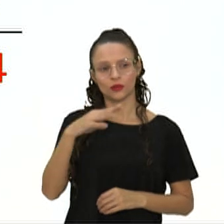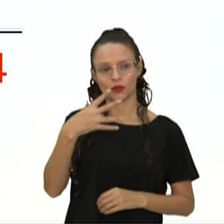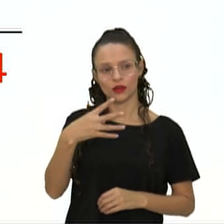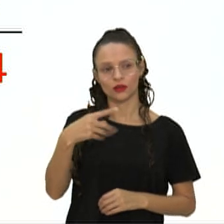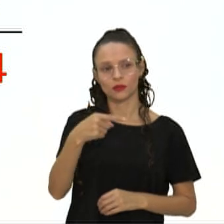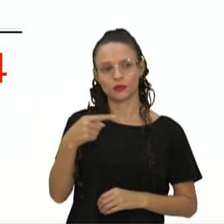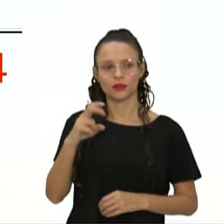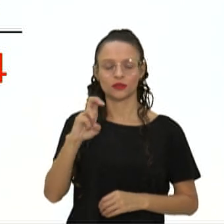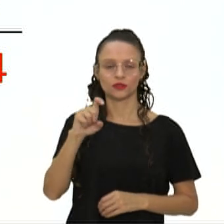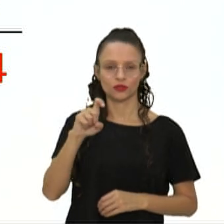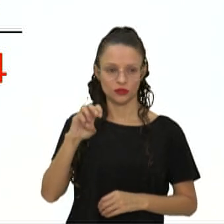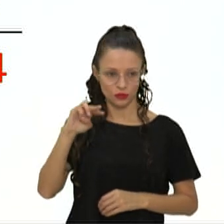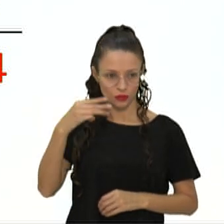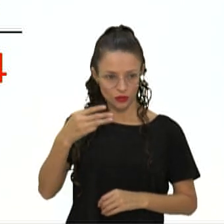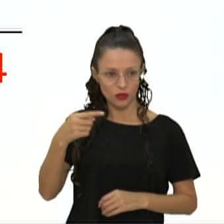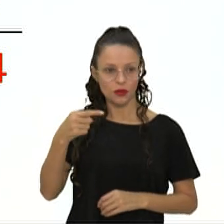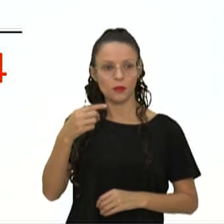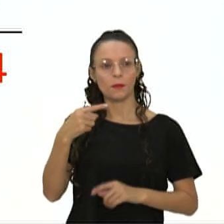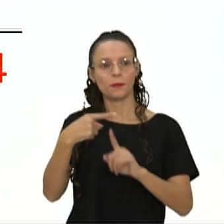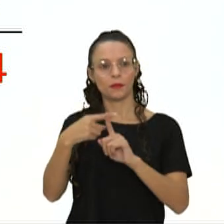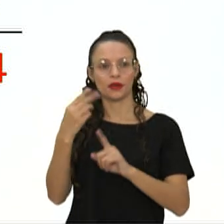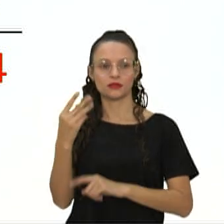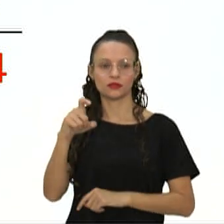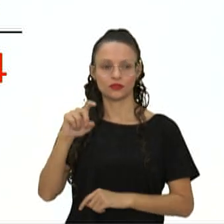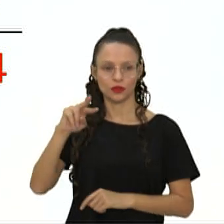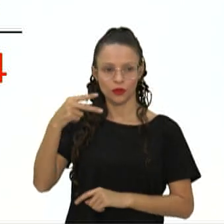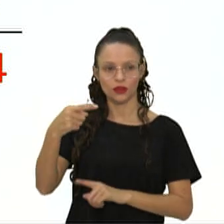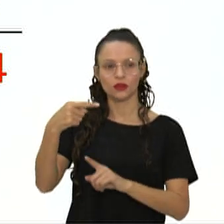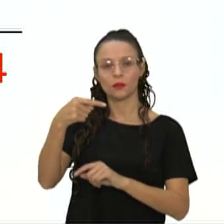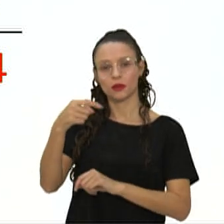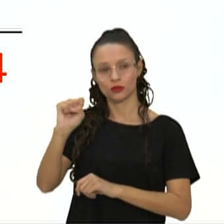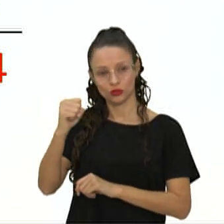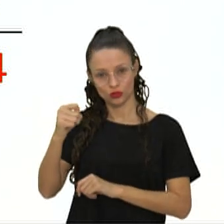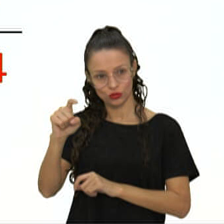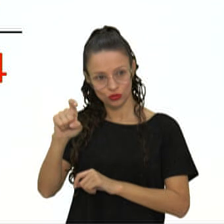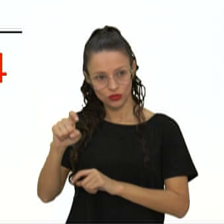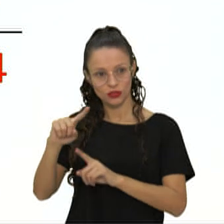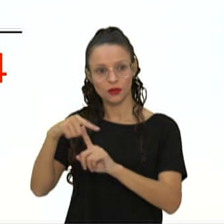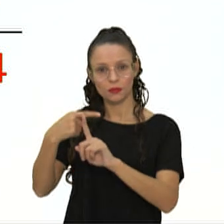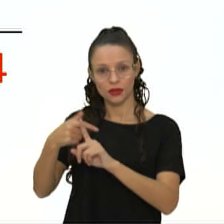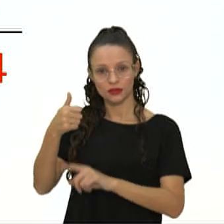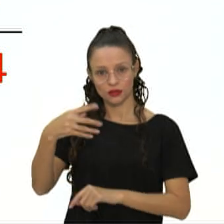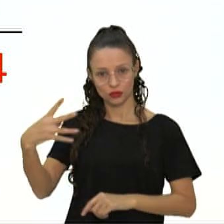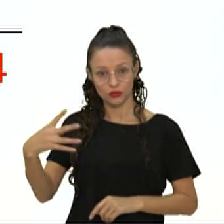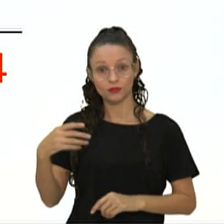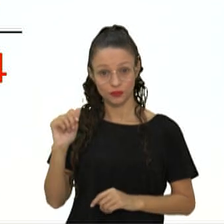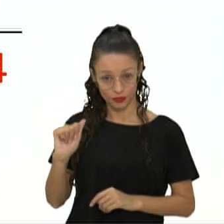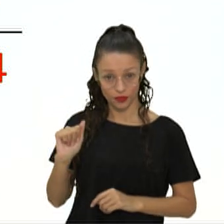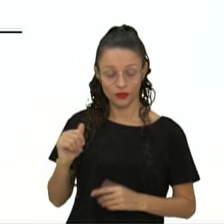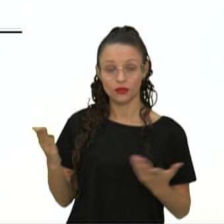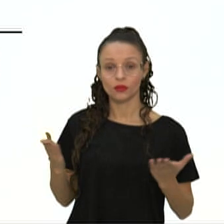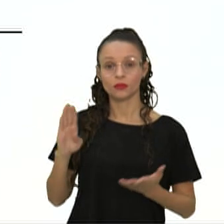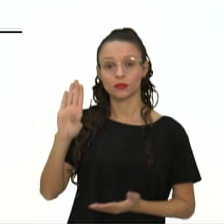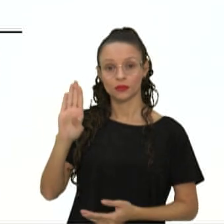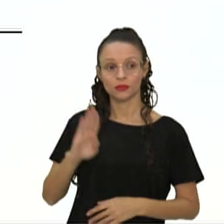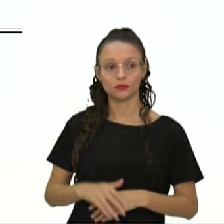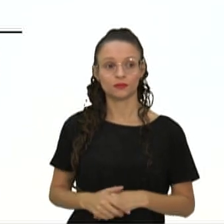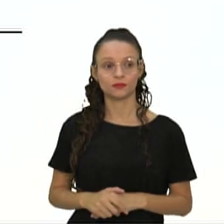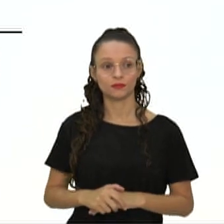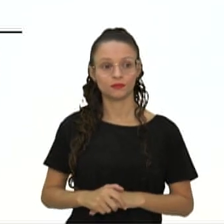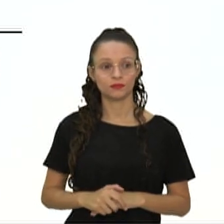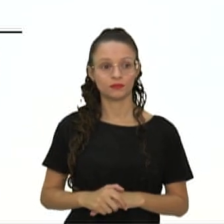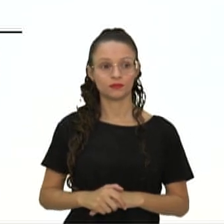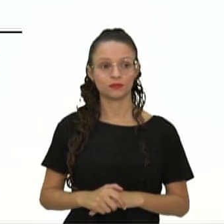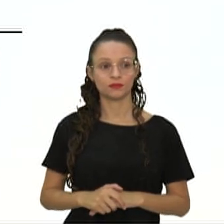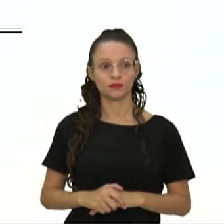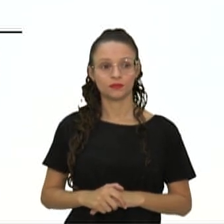mais 3x ao quadrado menos 8x mais 14. Essa foi a letra A, beleza? Agora nós vamos fazer a letra B.